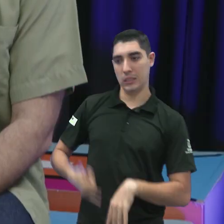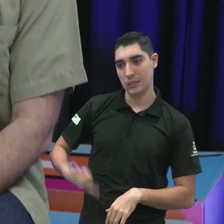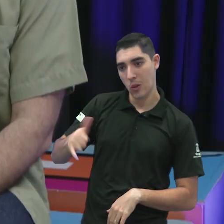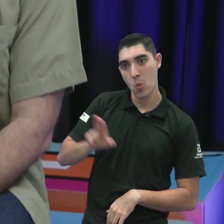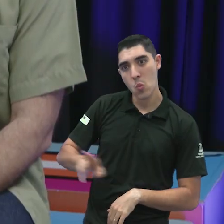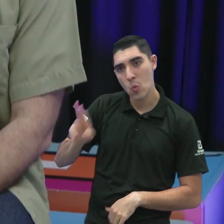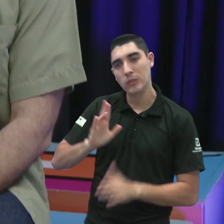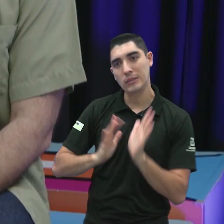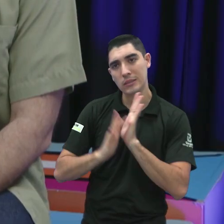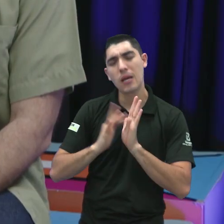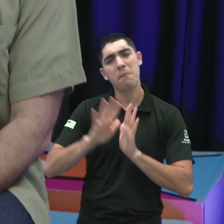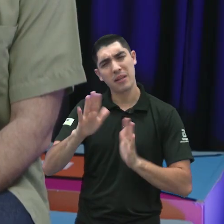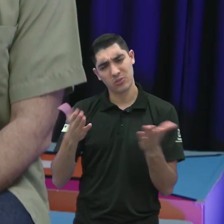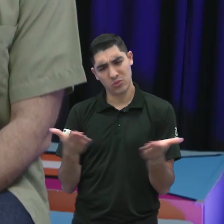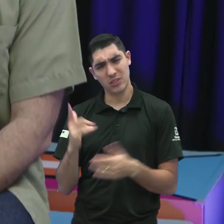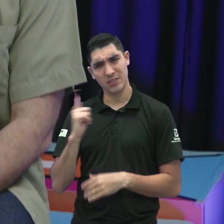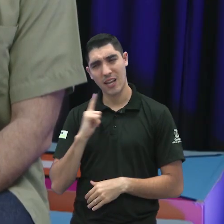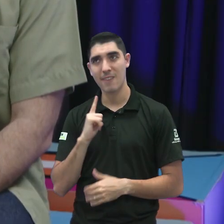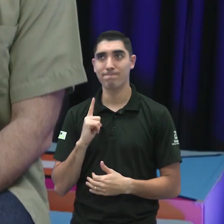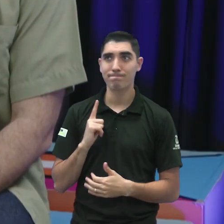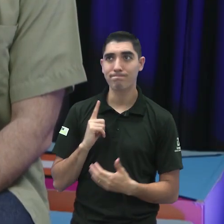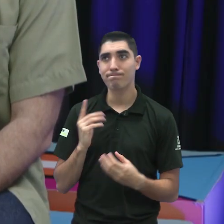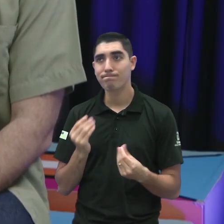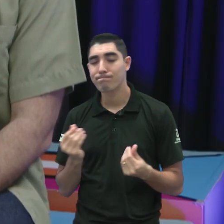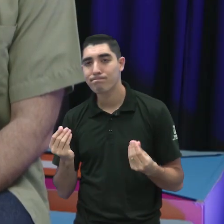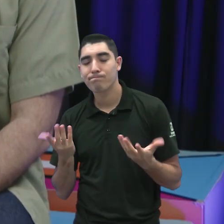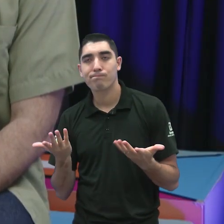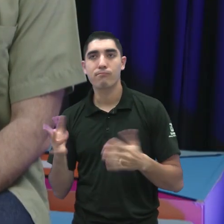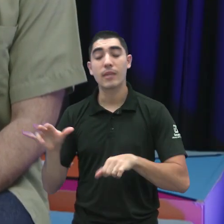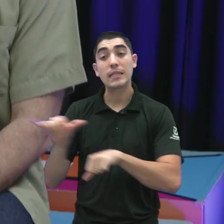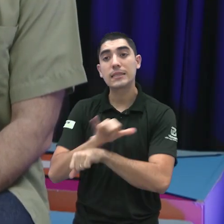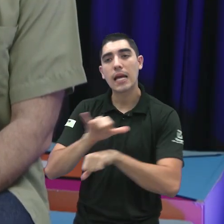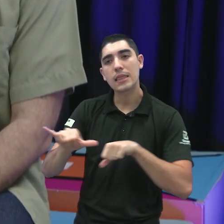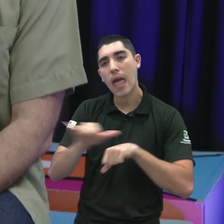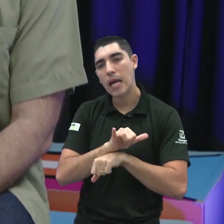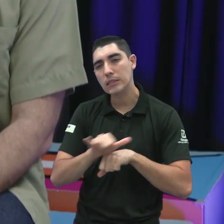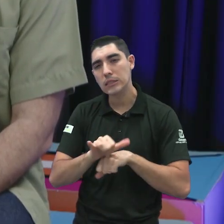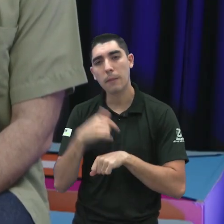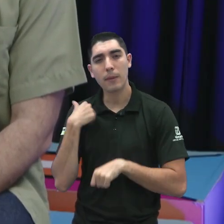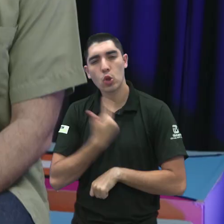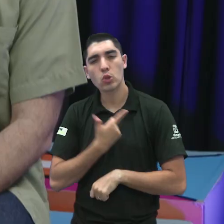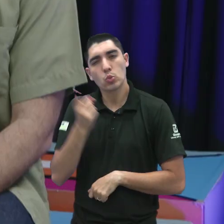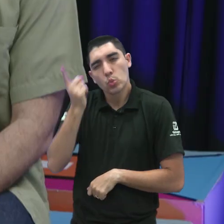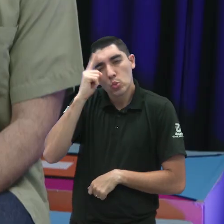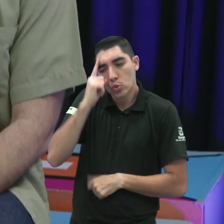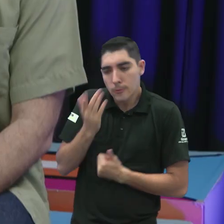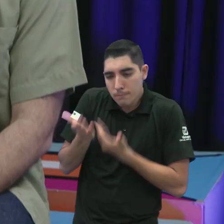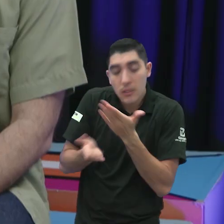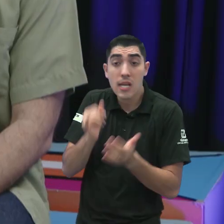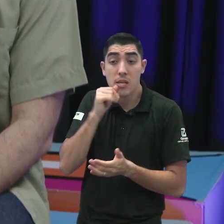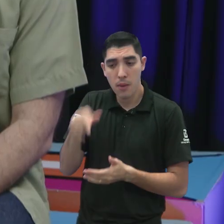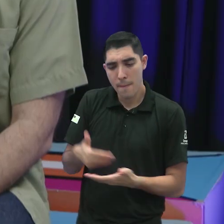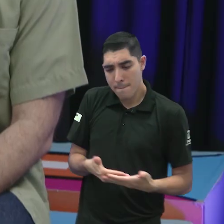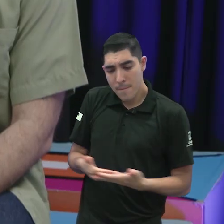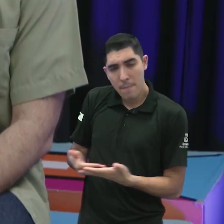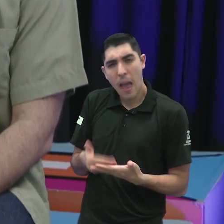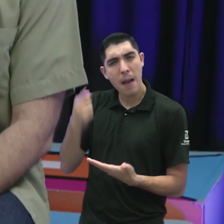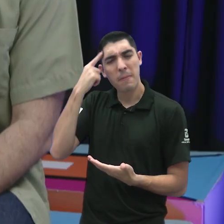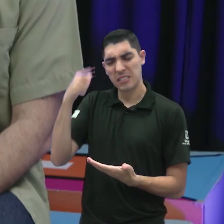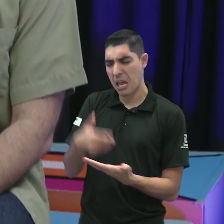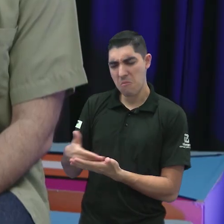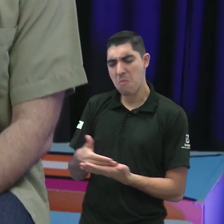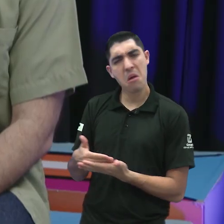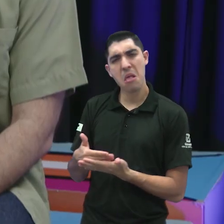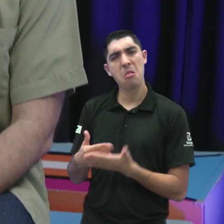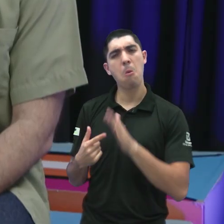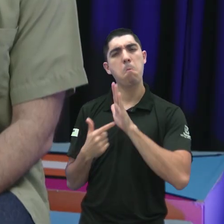A gente tem ferramentas, né? Tem modos que a gente pode ir adquirindo isso no dia a dia, desde bebê, né? Porque a gente acha que o